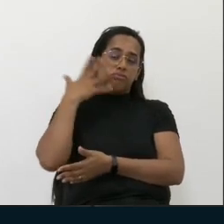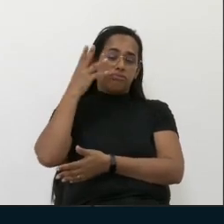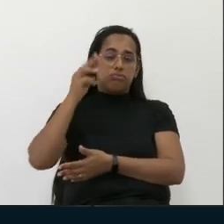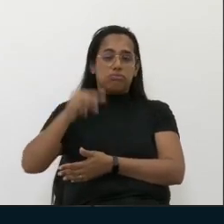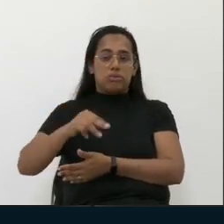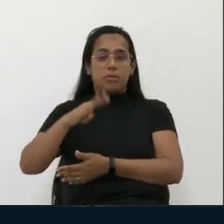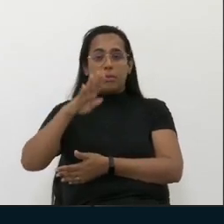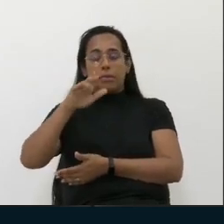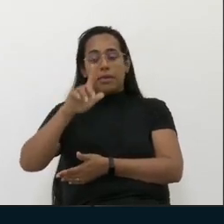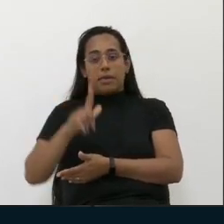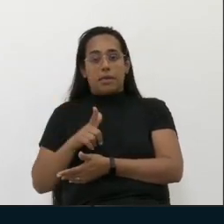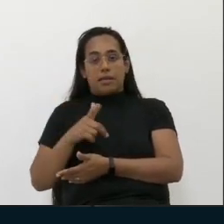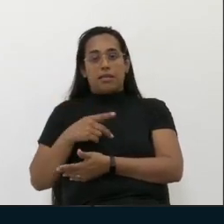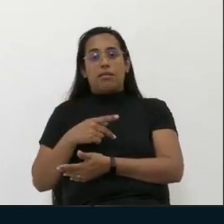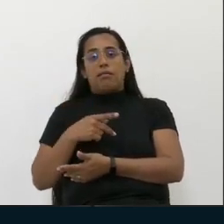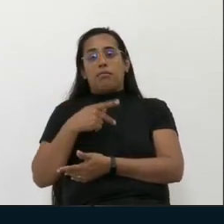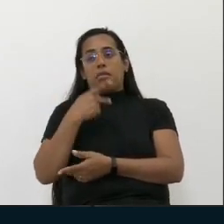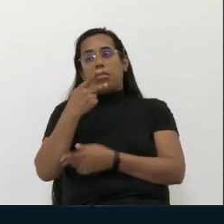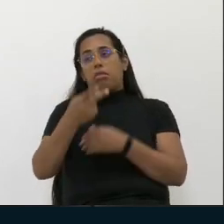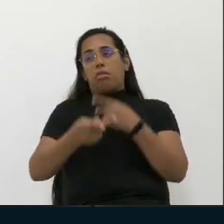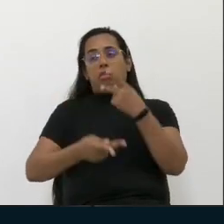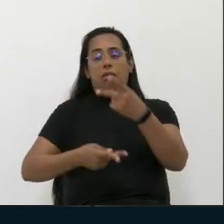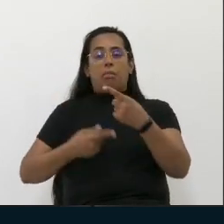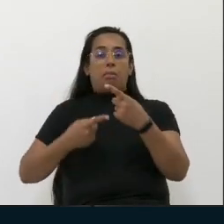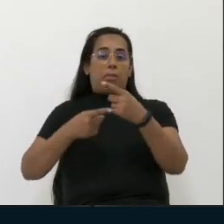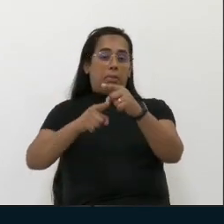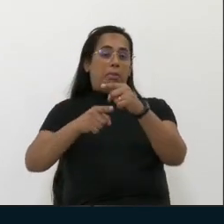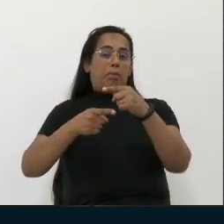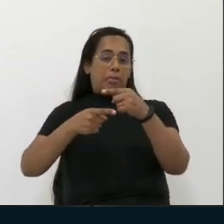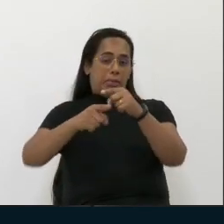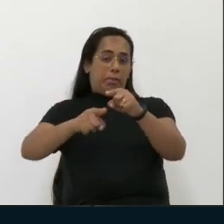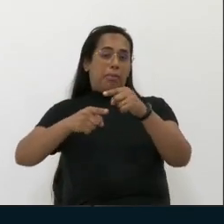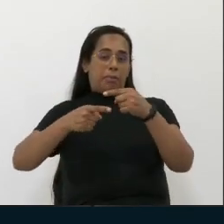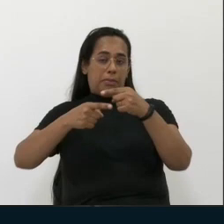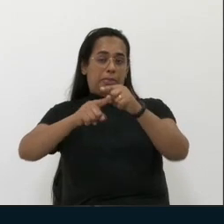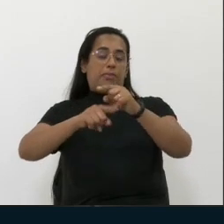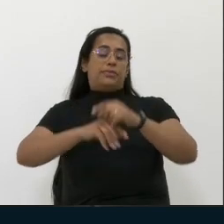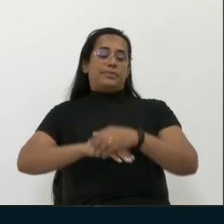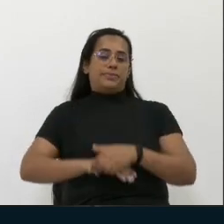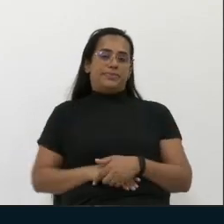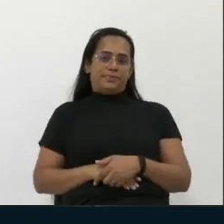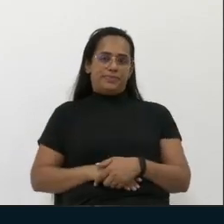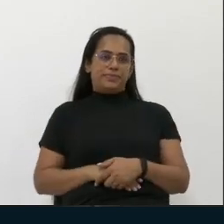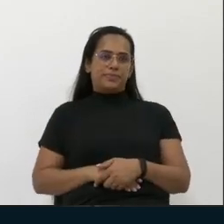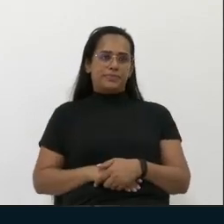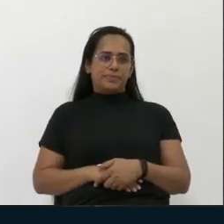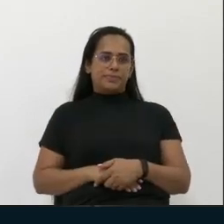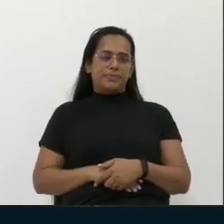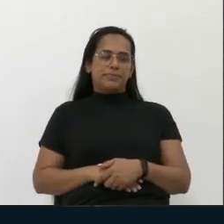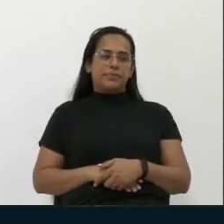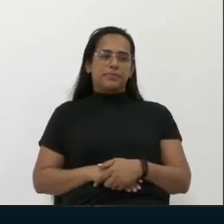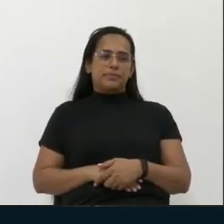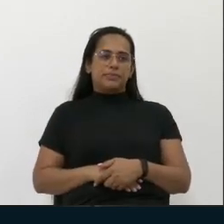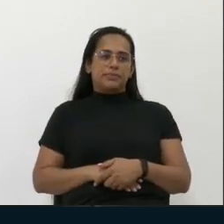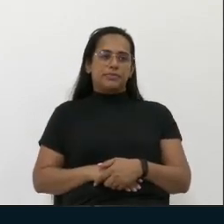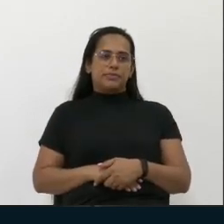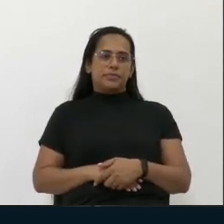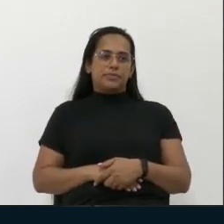só vem aqui ficar provocando os vereadores,